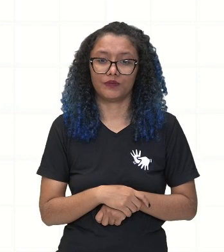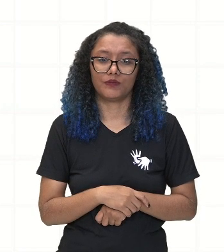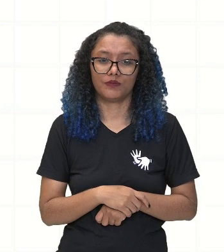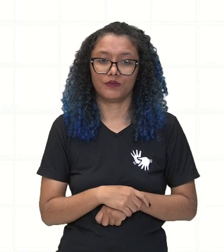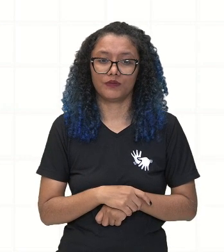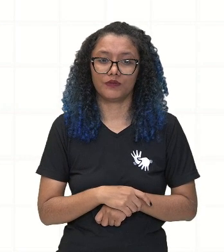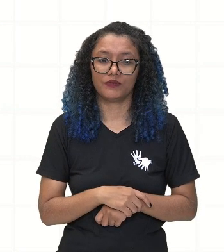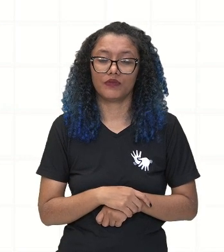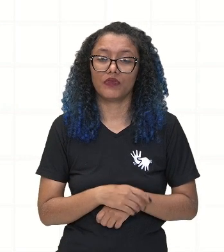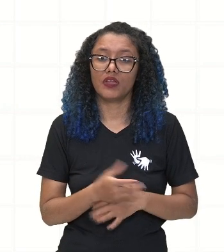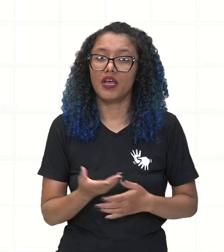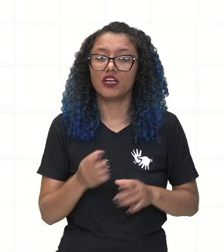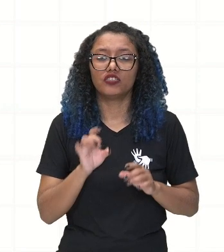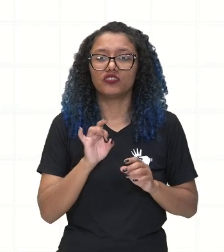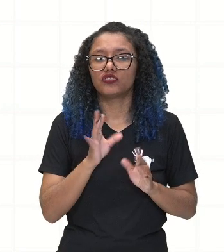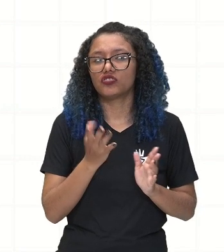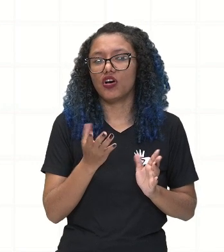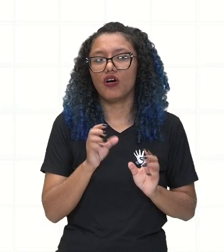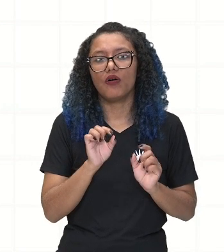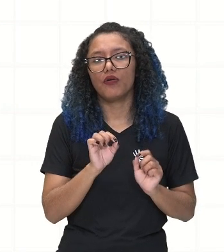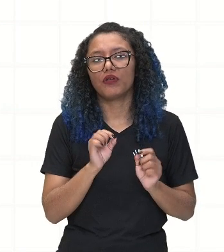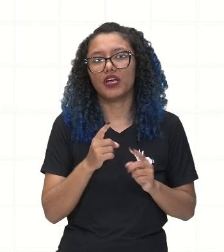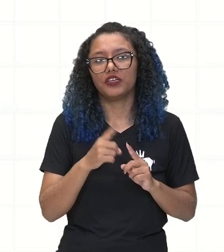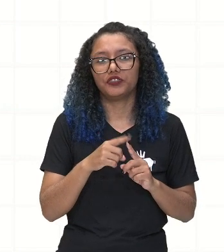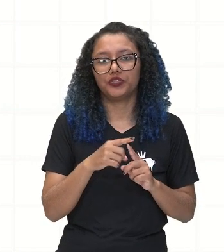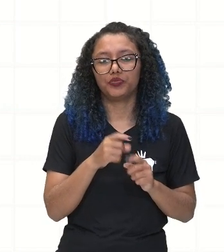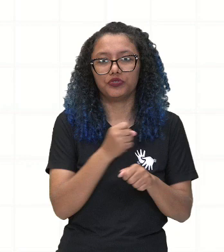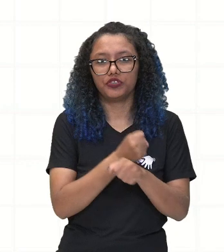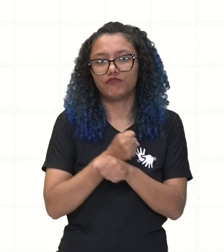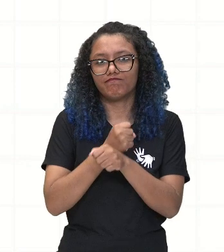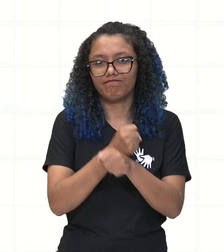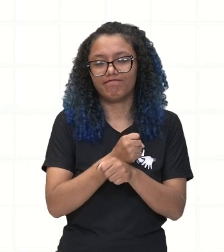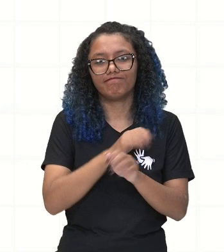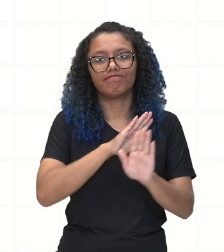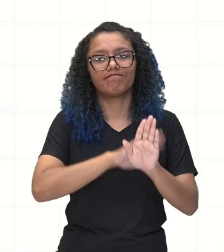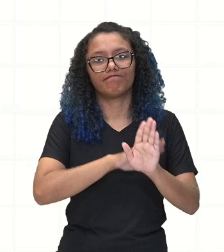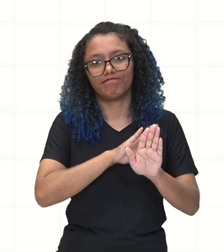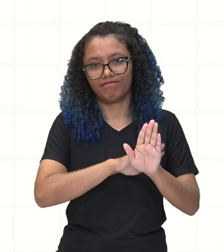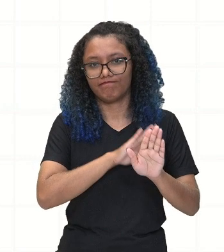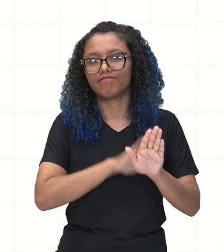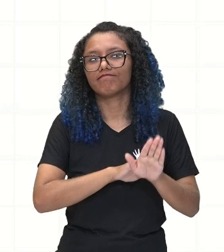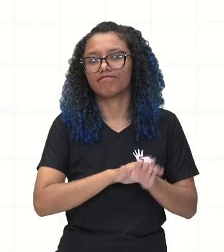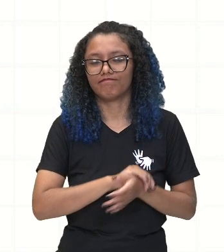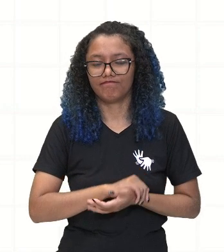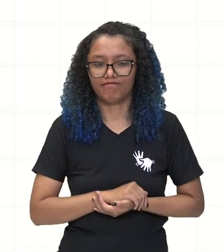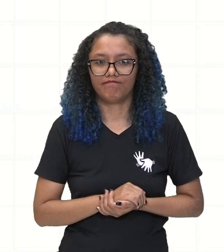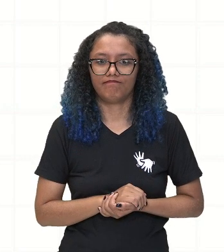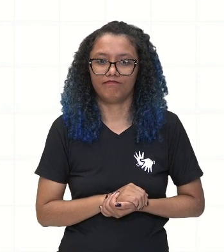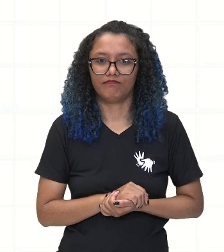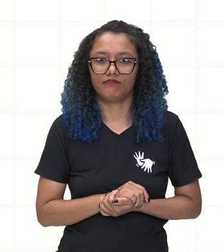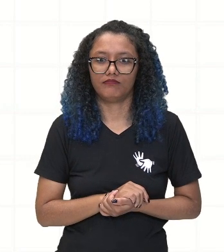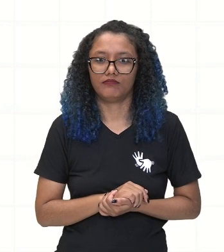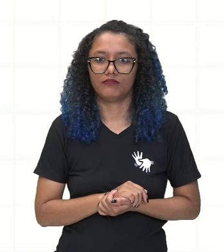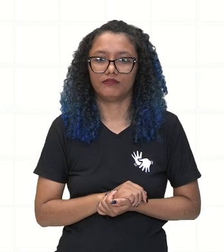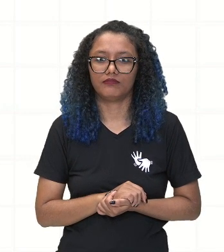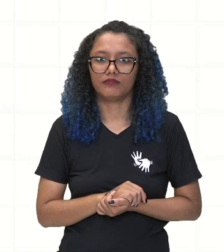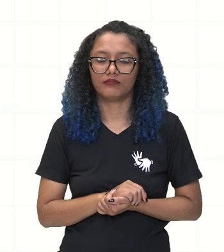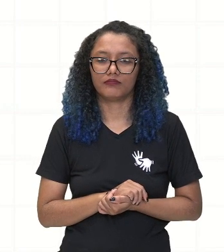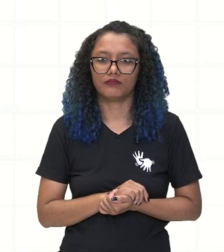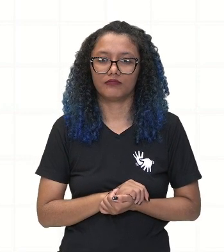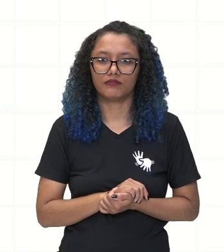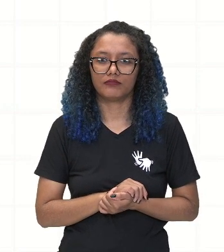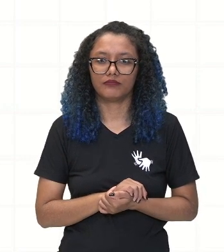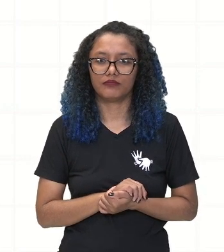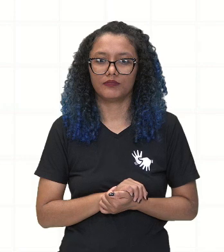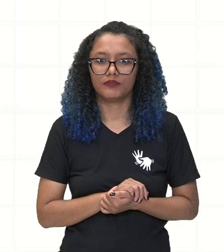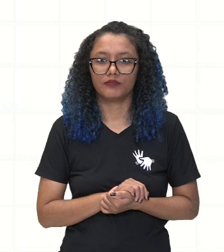forma disfarçada de escravização. Então, observem que esses indígenas, eles eram convocados,